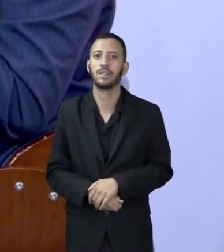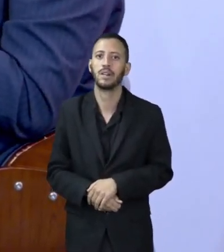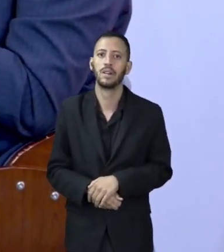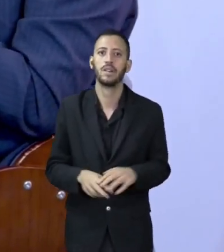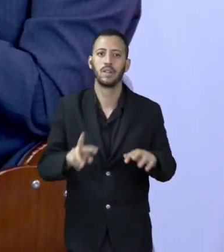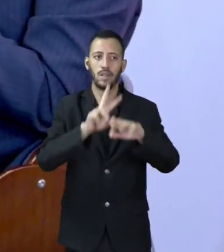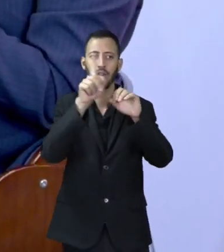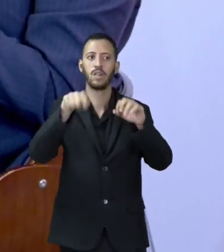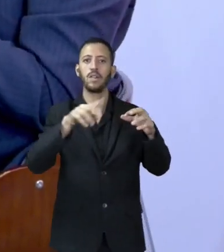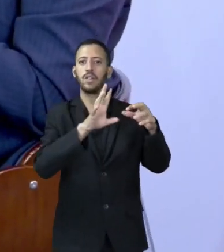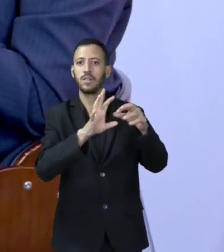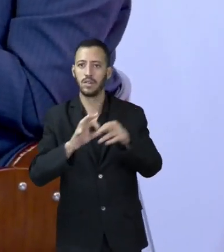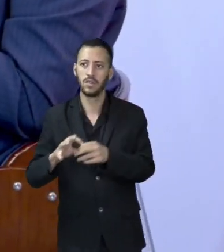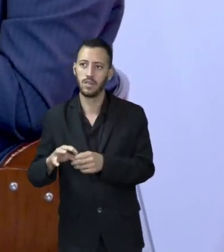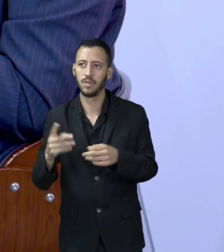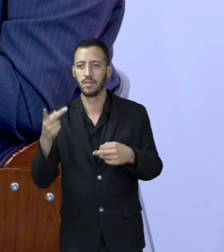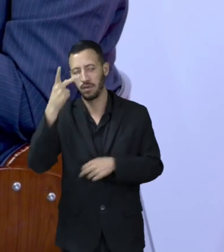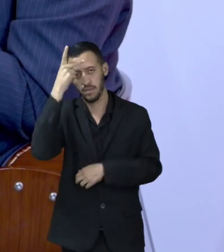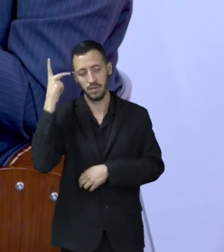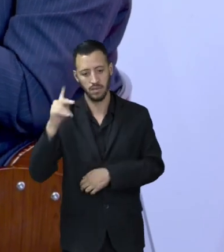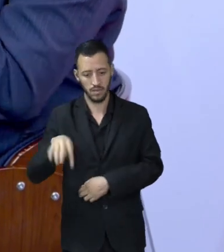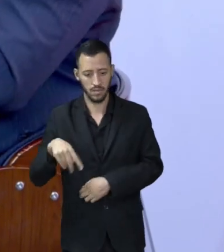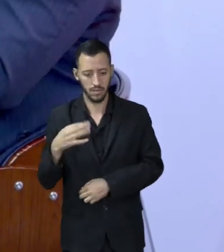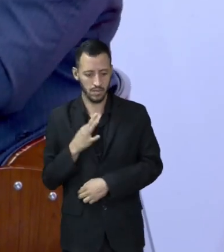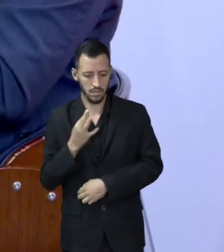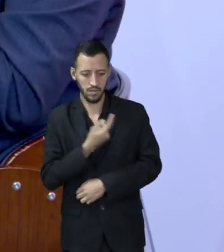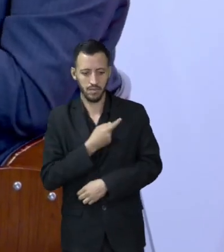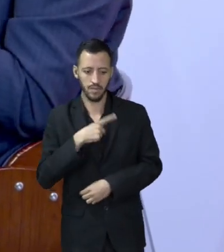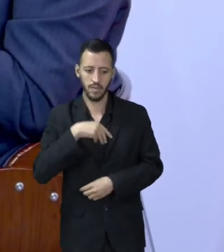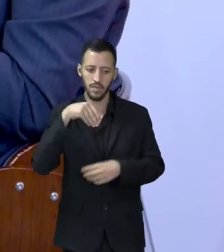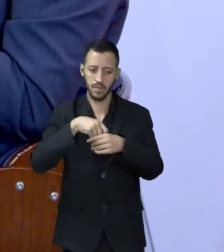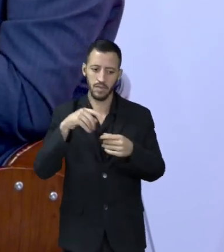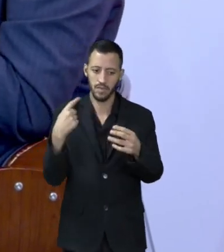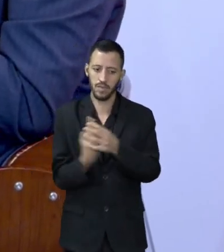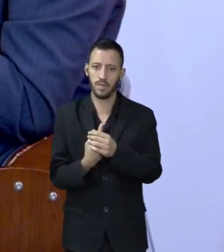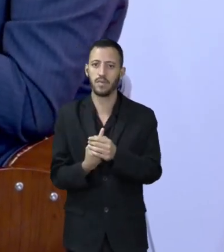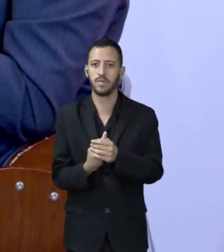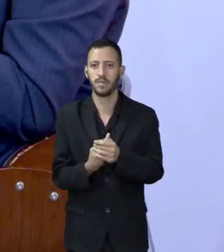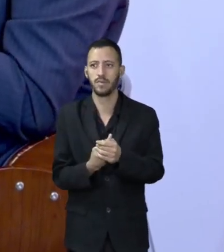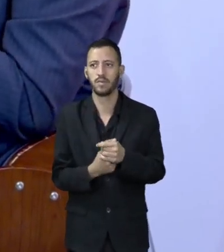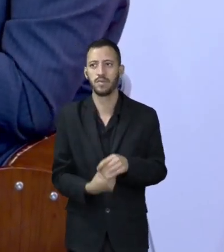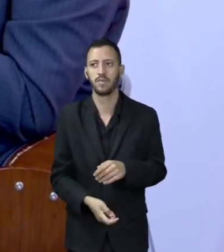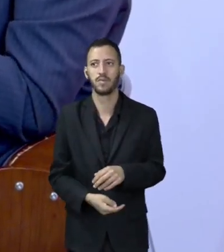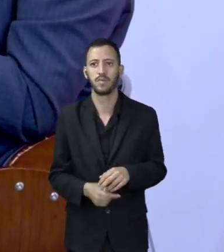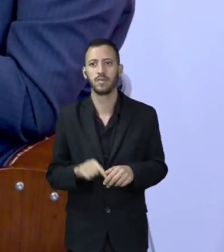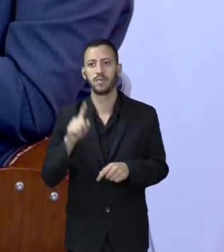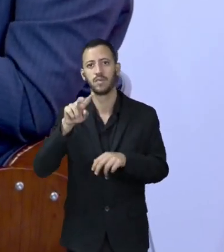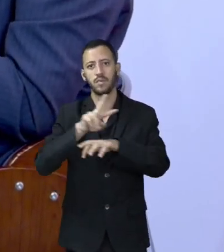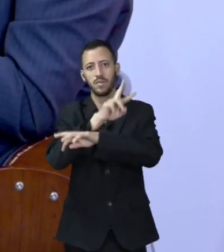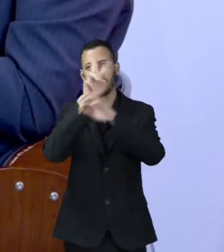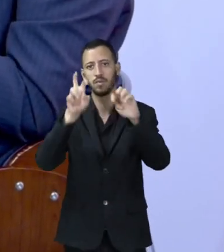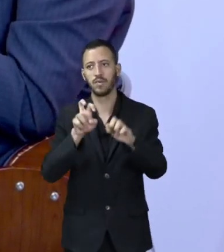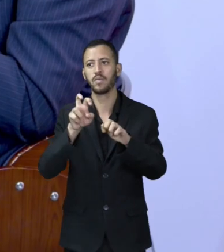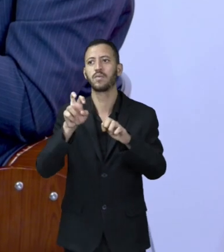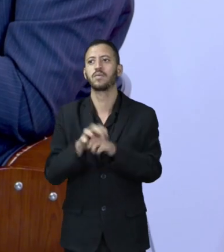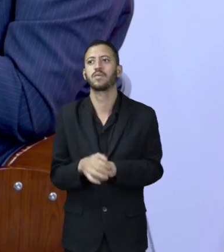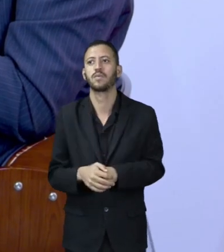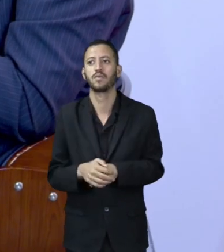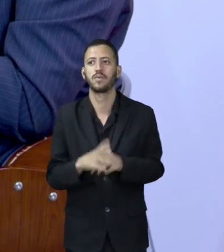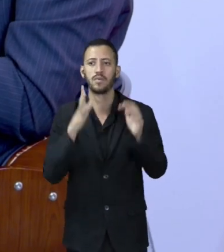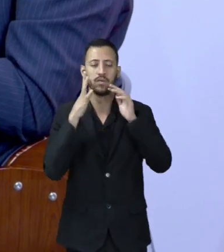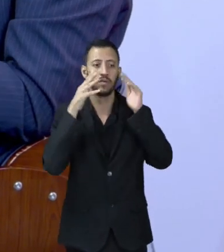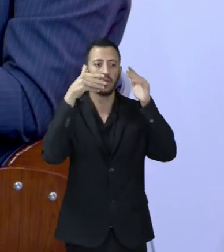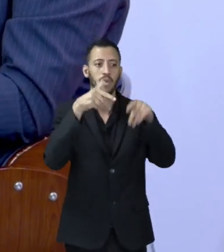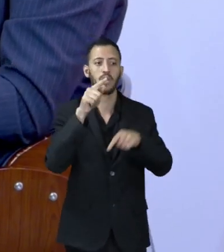nesse contexto aí, né, de pessoa trans que está inserida, né, em assuntos, né, em temas voltados